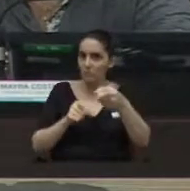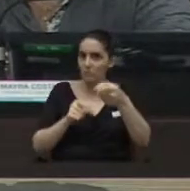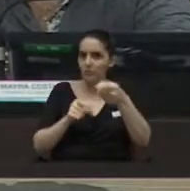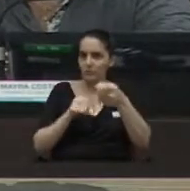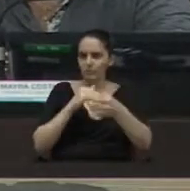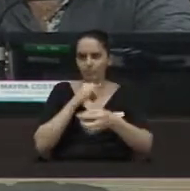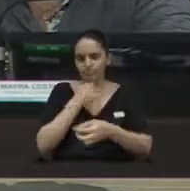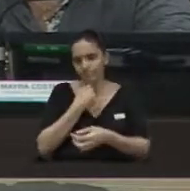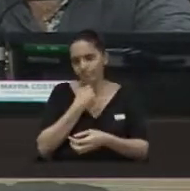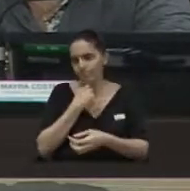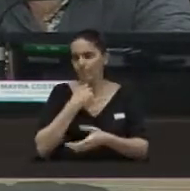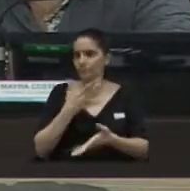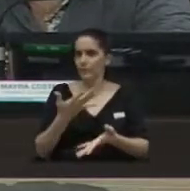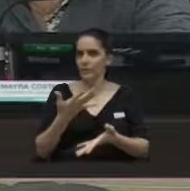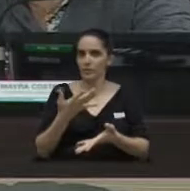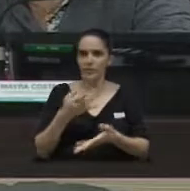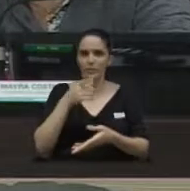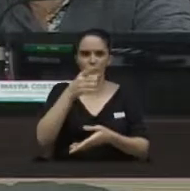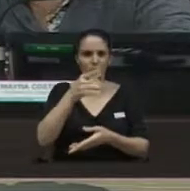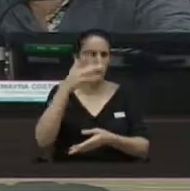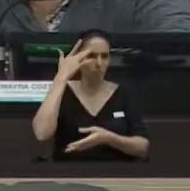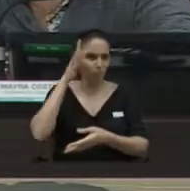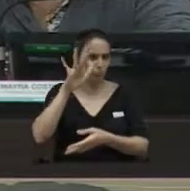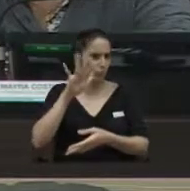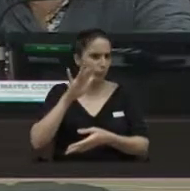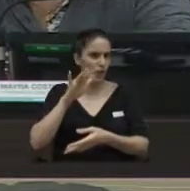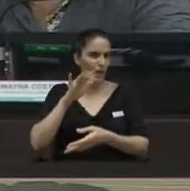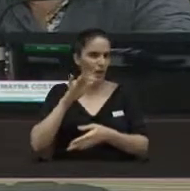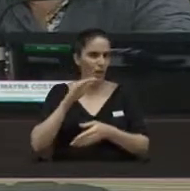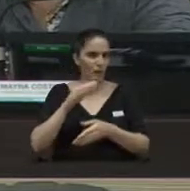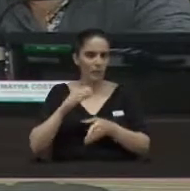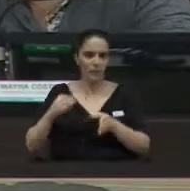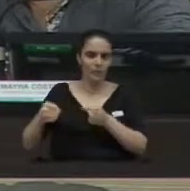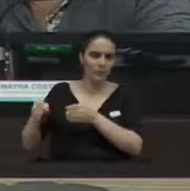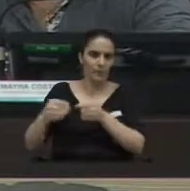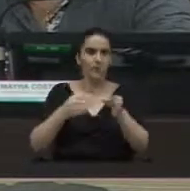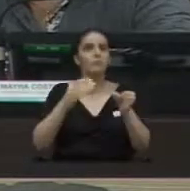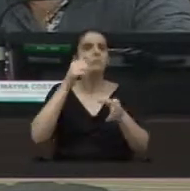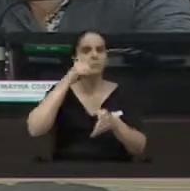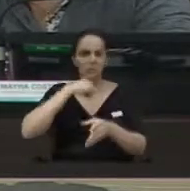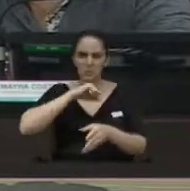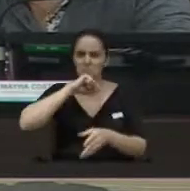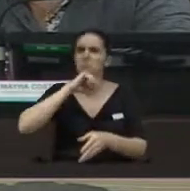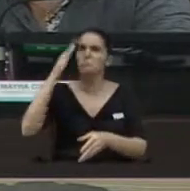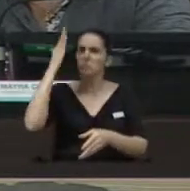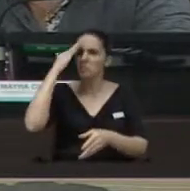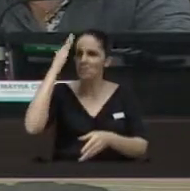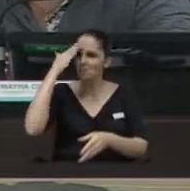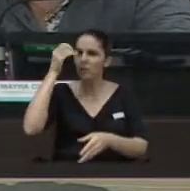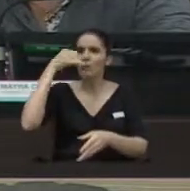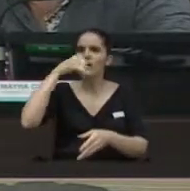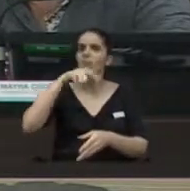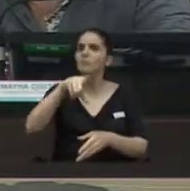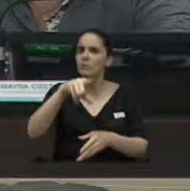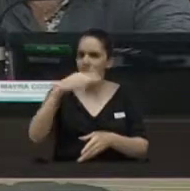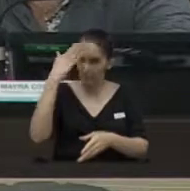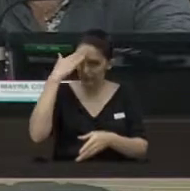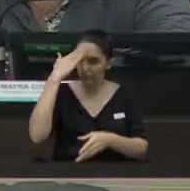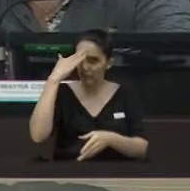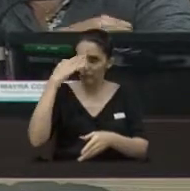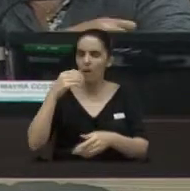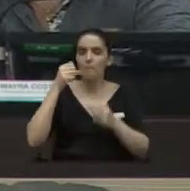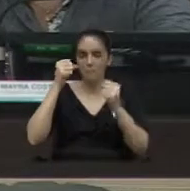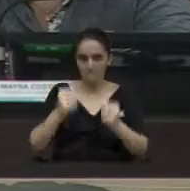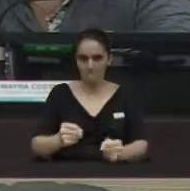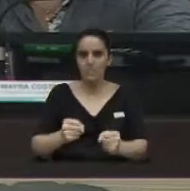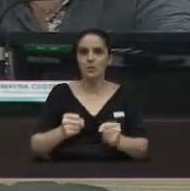infelizmente, você não sabe dizer em qual trajeto foi. Minha esposa deve saber, a linha 2. Se souber, você pode fazer o contato,